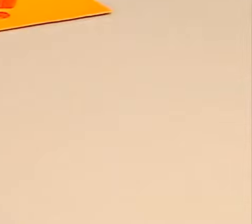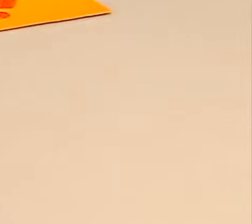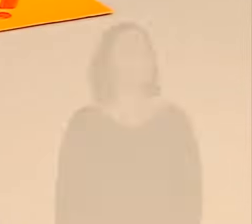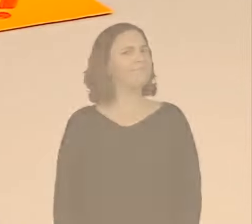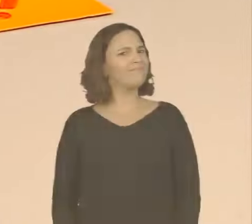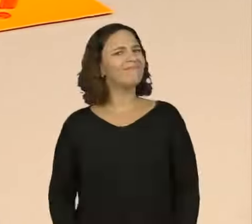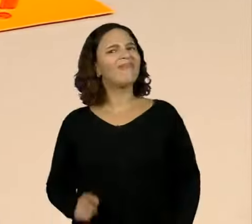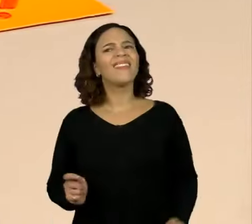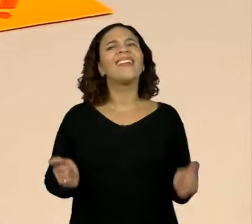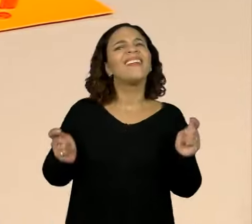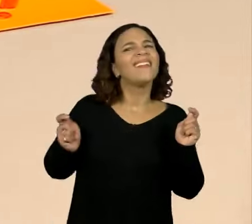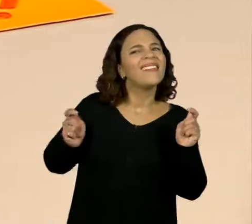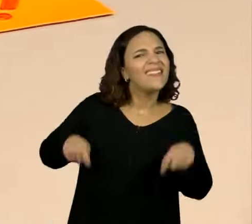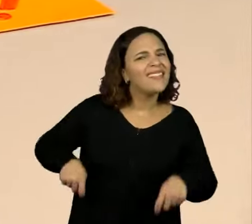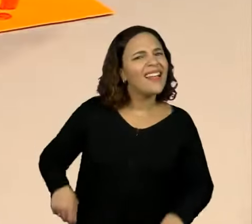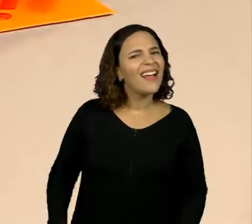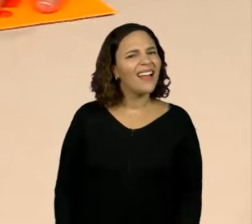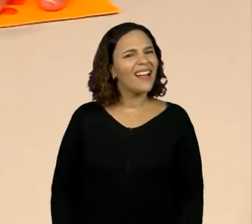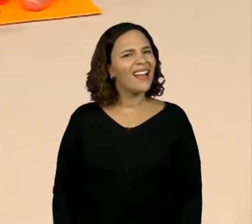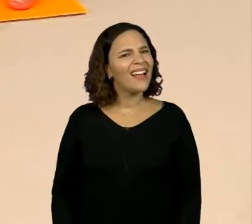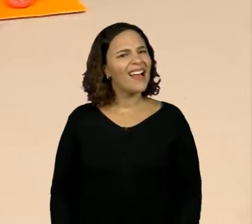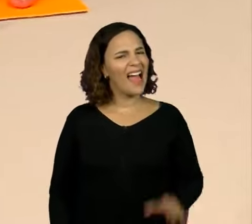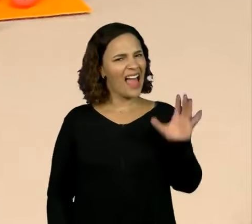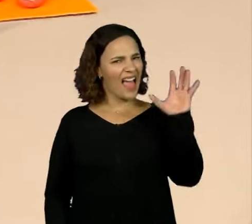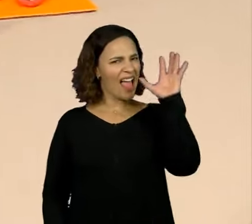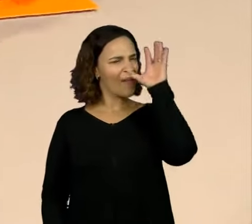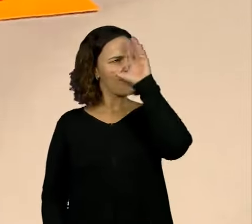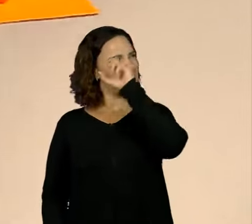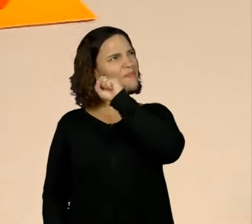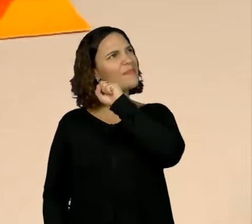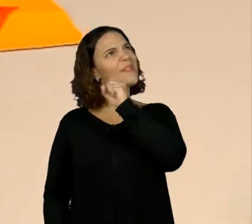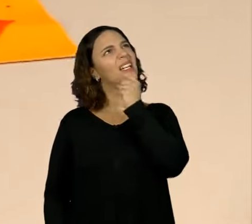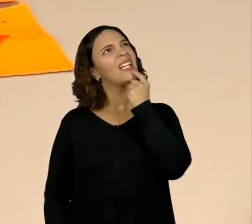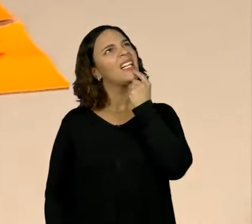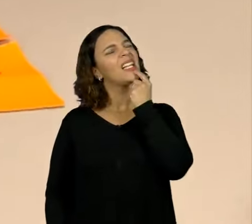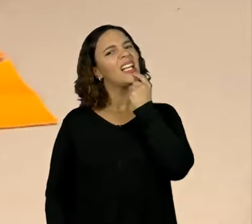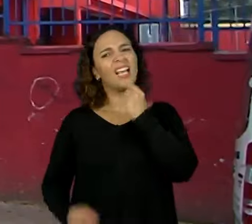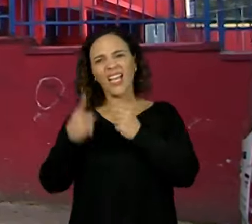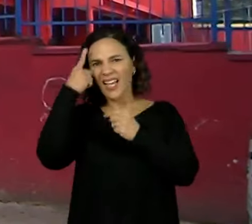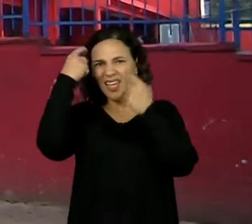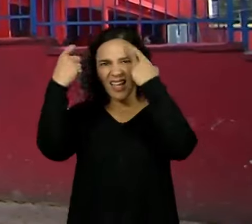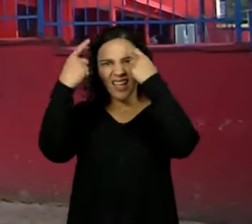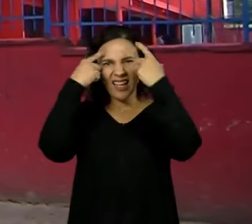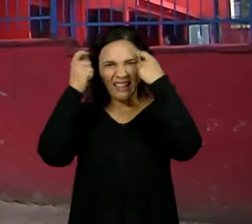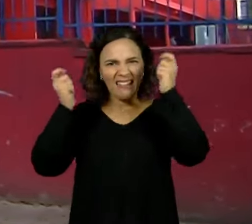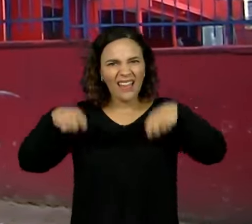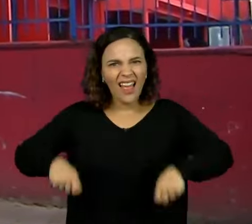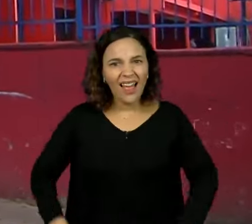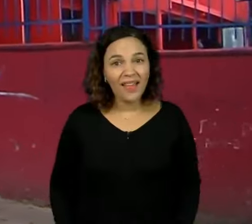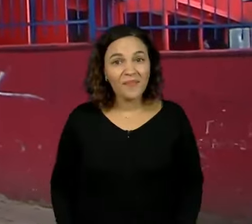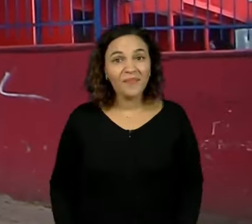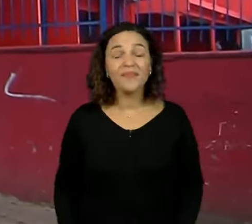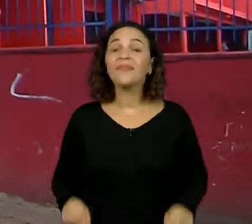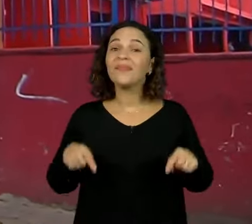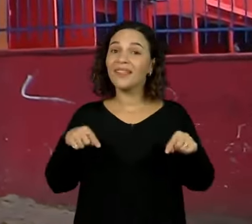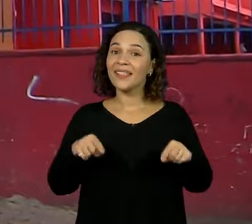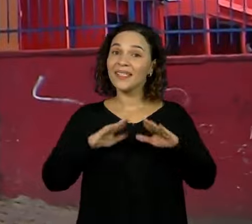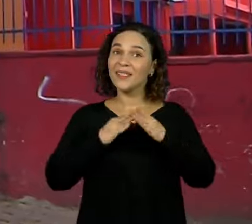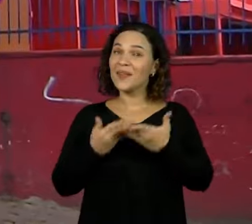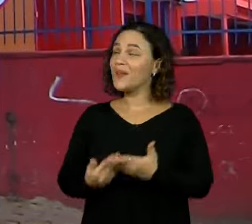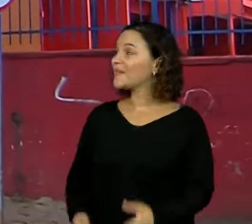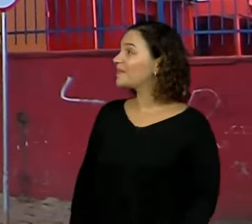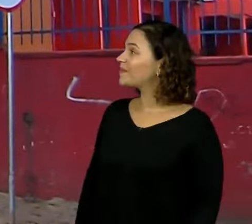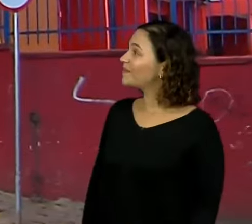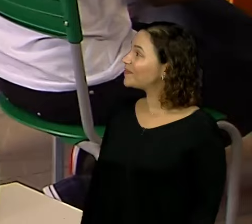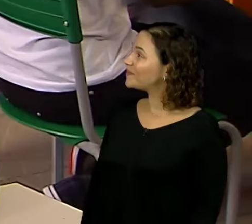Que é possível aprender a ser criativo? Nós estamos na EMEF, professor Jairo